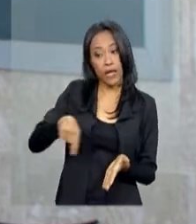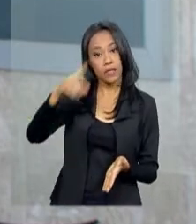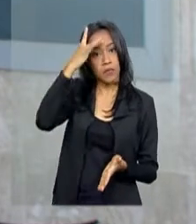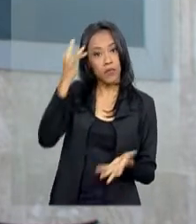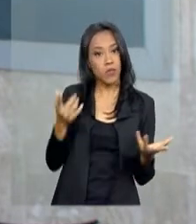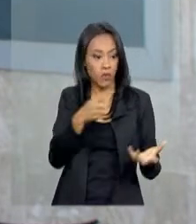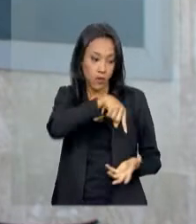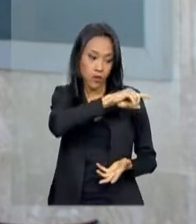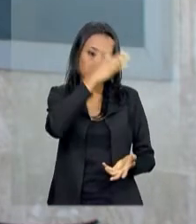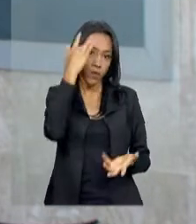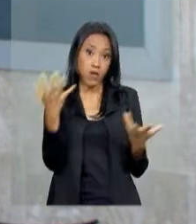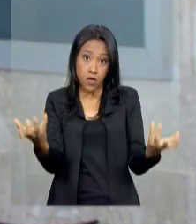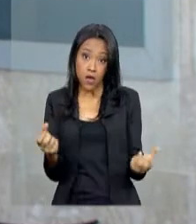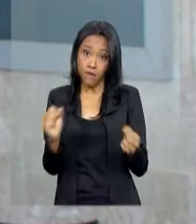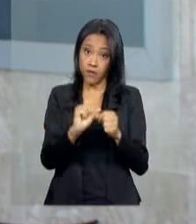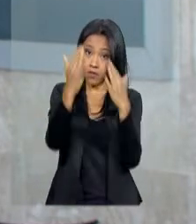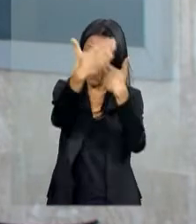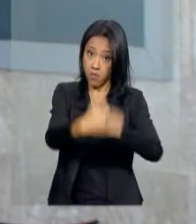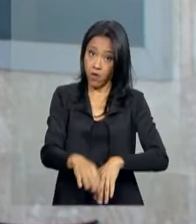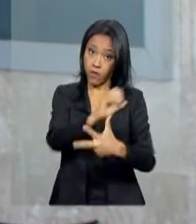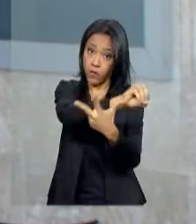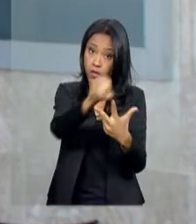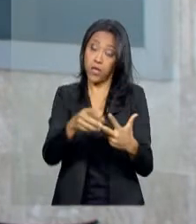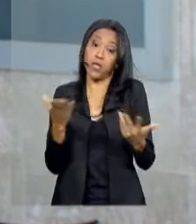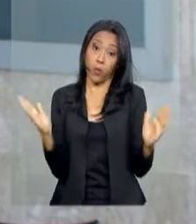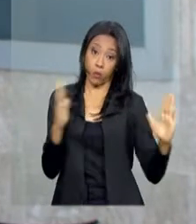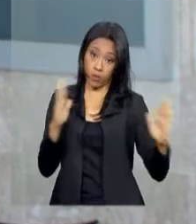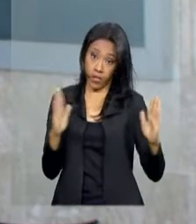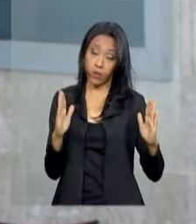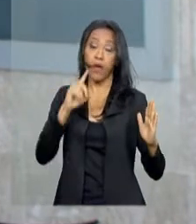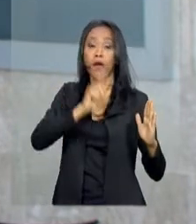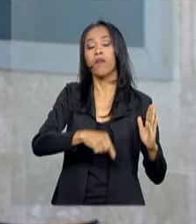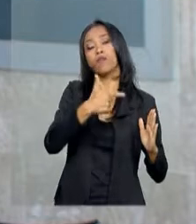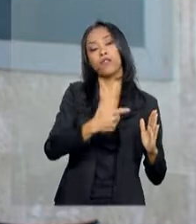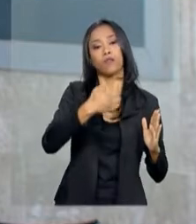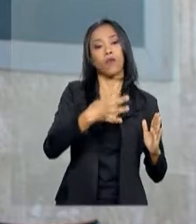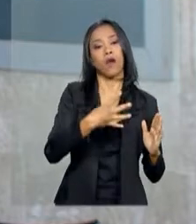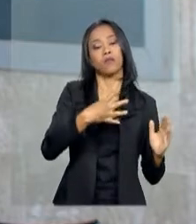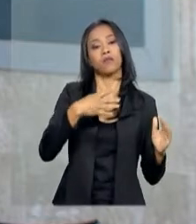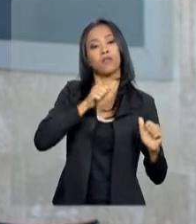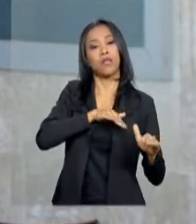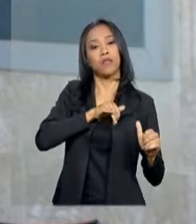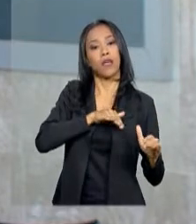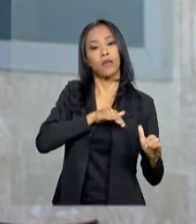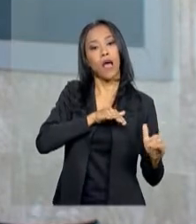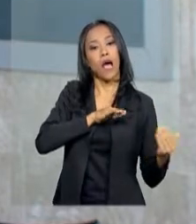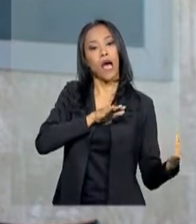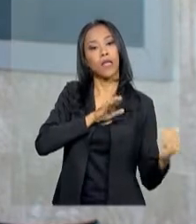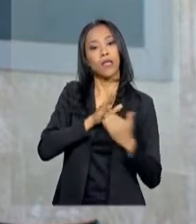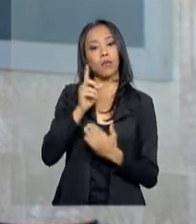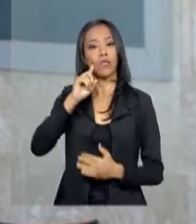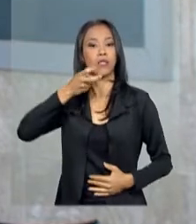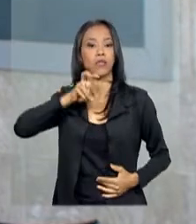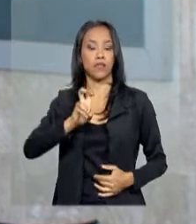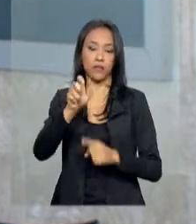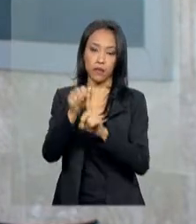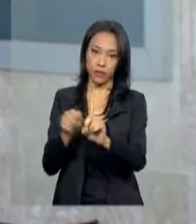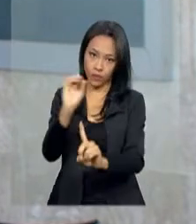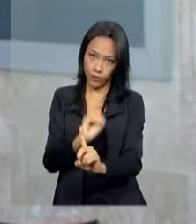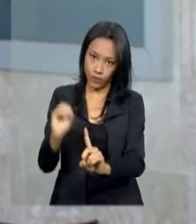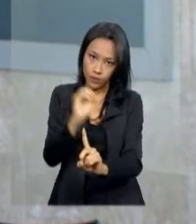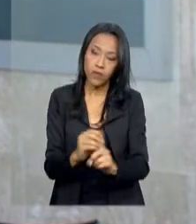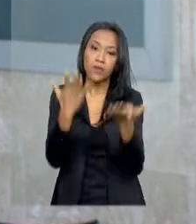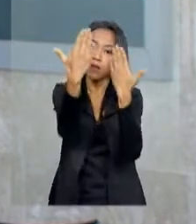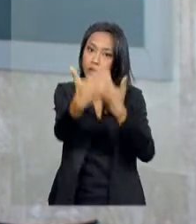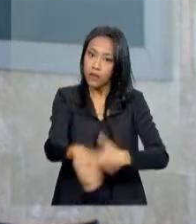querem fazer a prova do enem para isso o prazo para isso é do dia 24 de setembro ao dia 5 de outubro as provas do exame